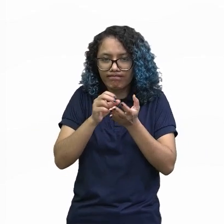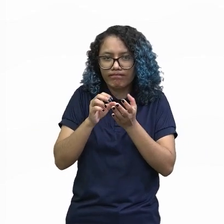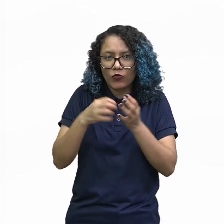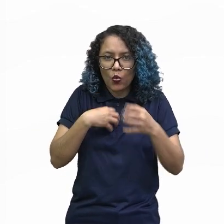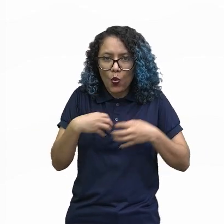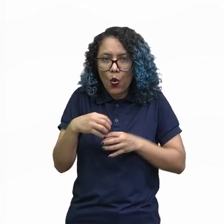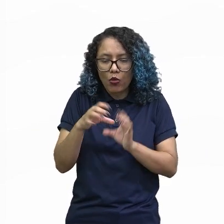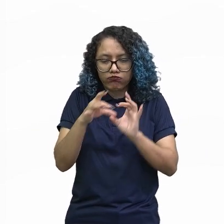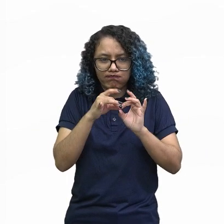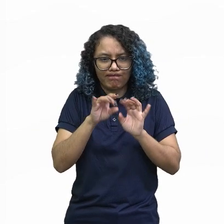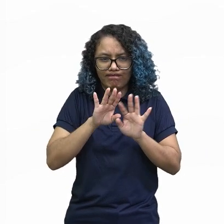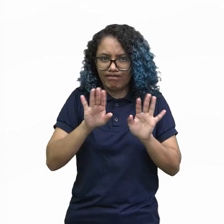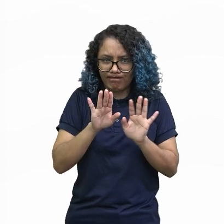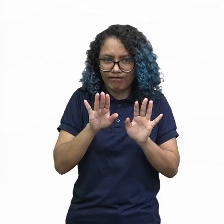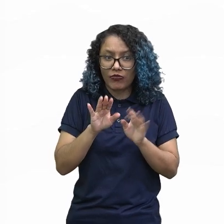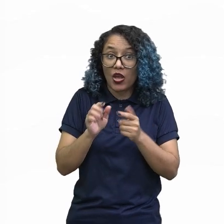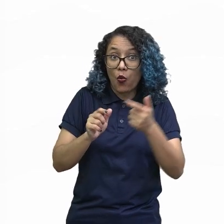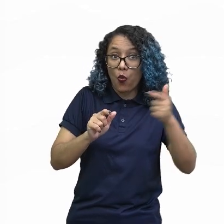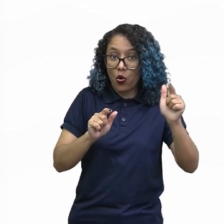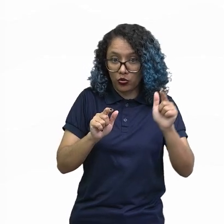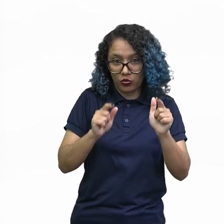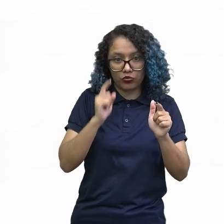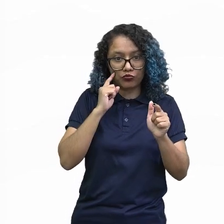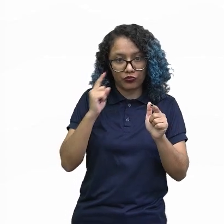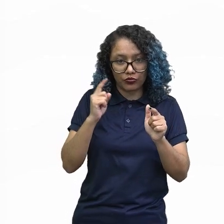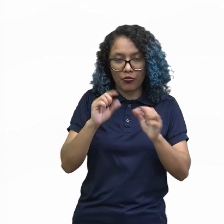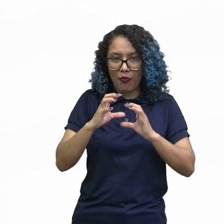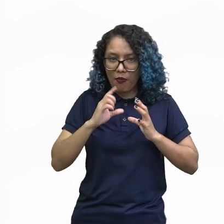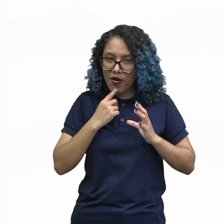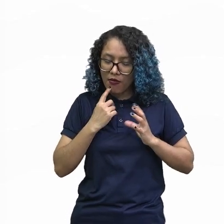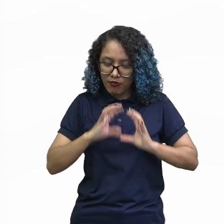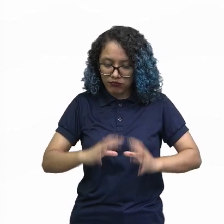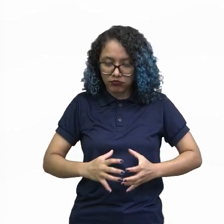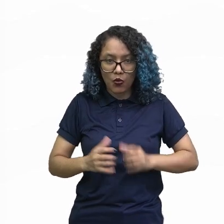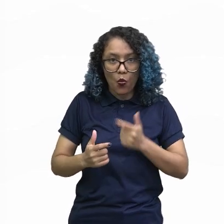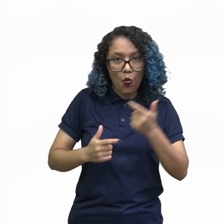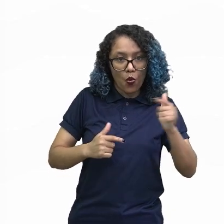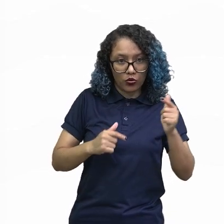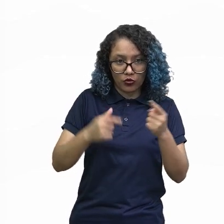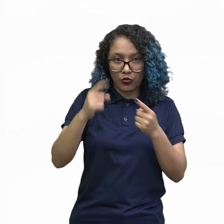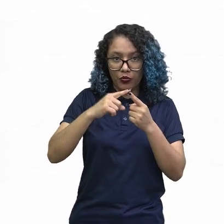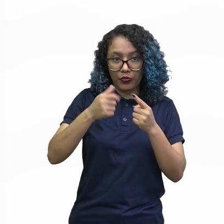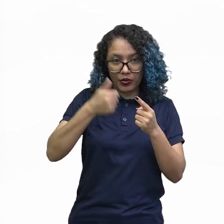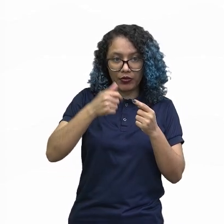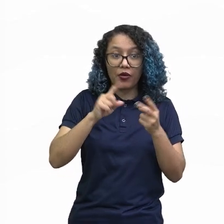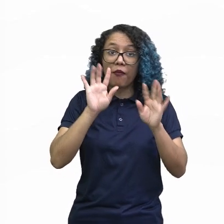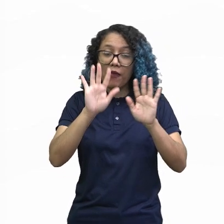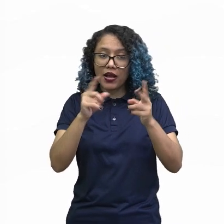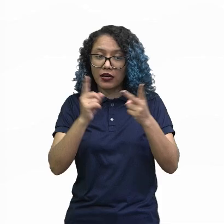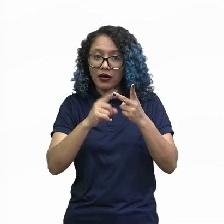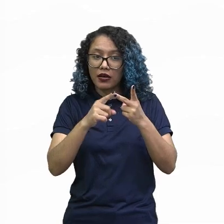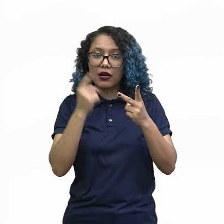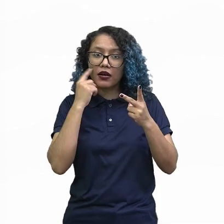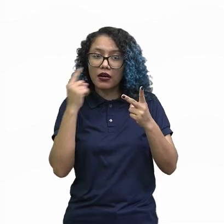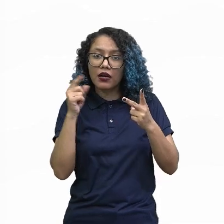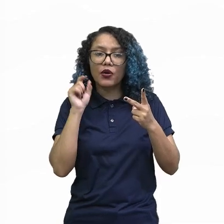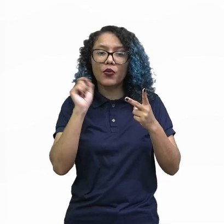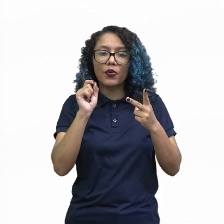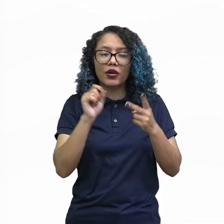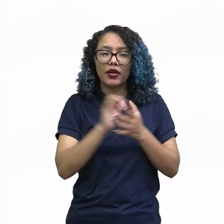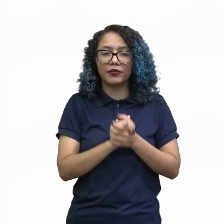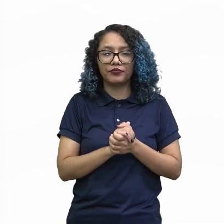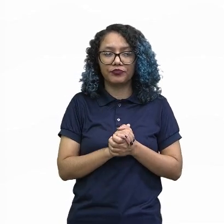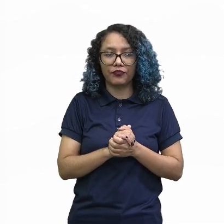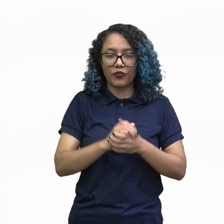embrionários. Tá? Essas aí foram lá no outro exemplo que a gente acabou de visualizar. Nesse caso, das células pluripotentes, elas são retiradas do embrião